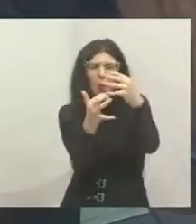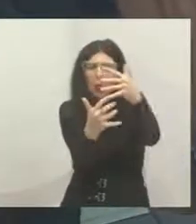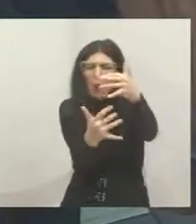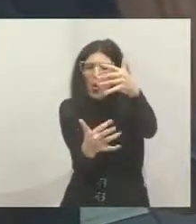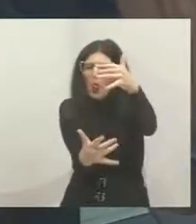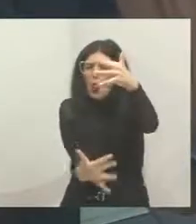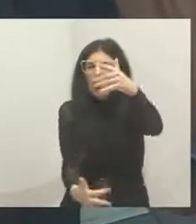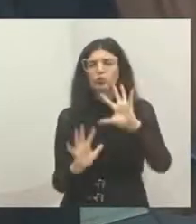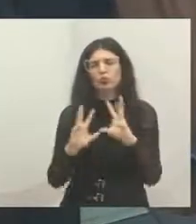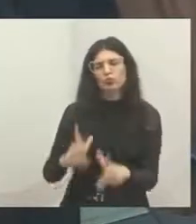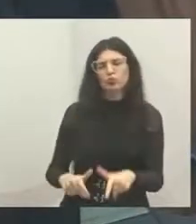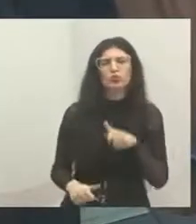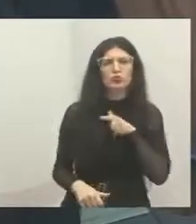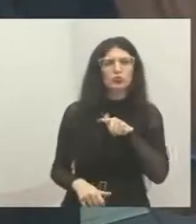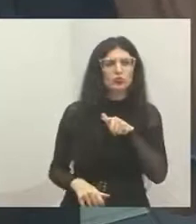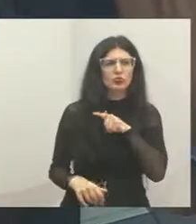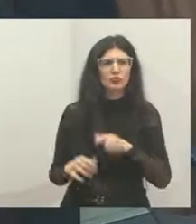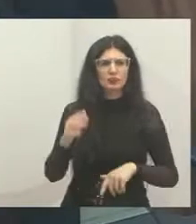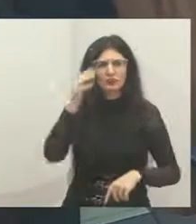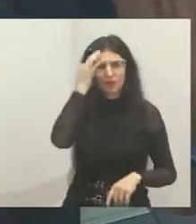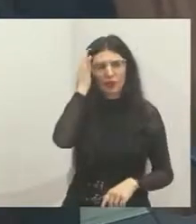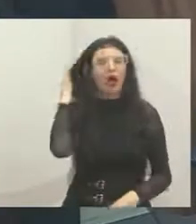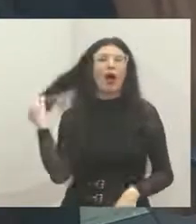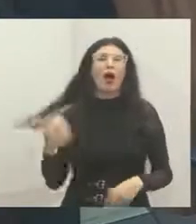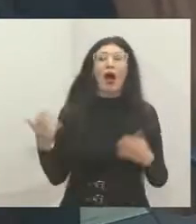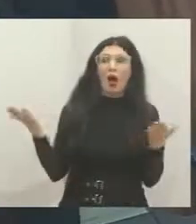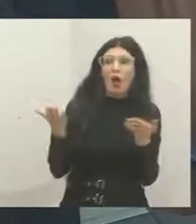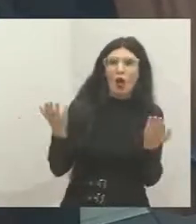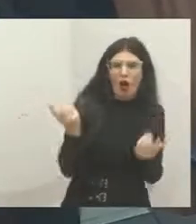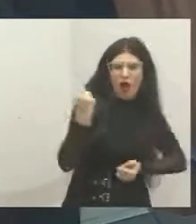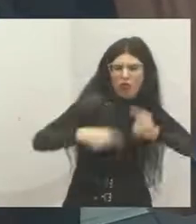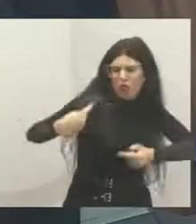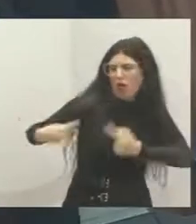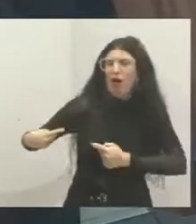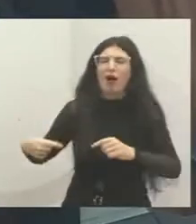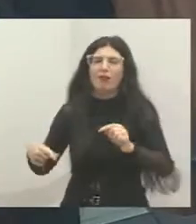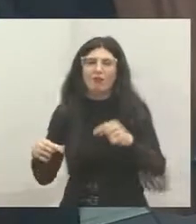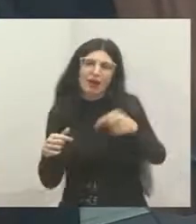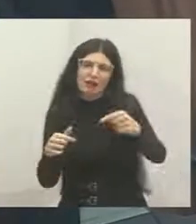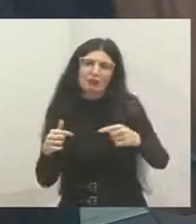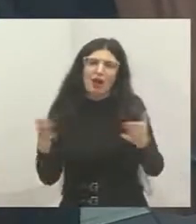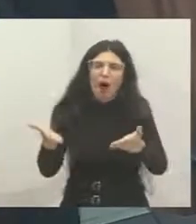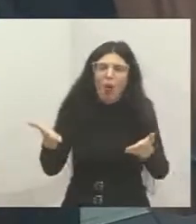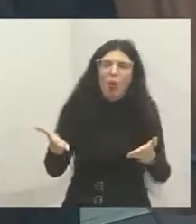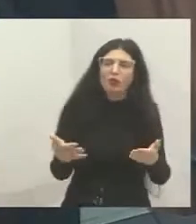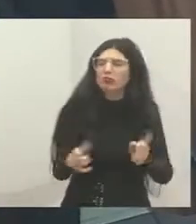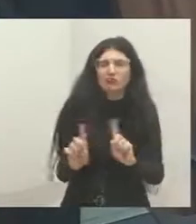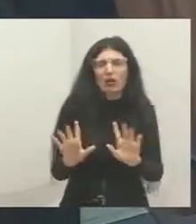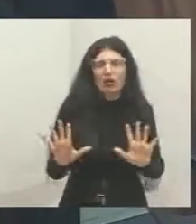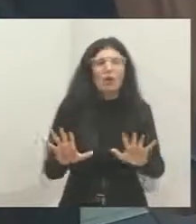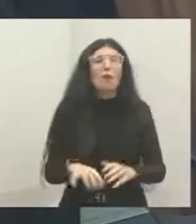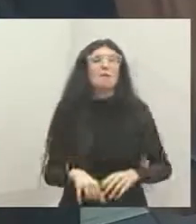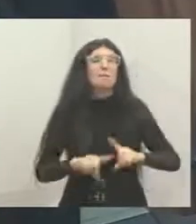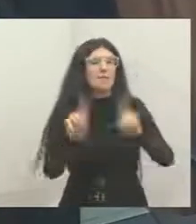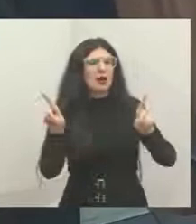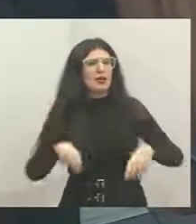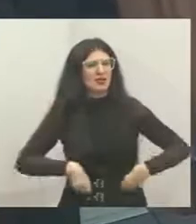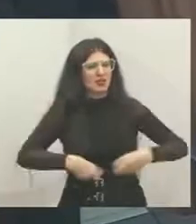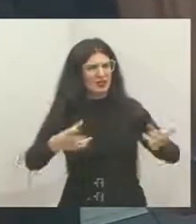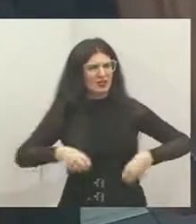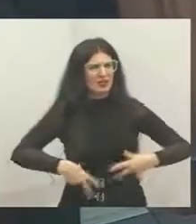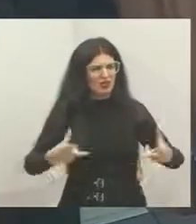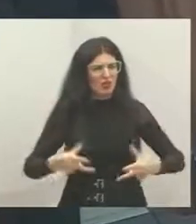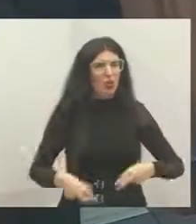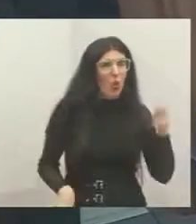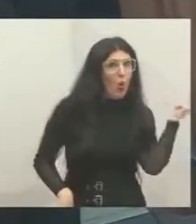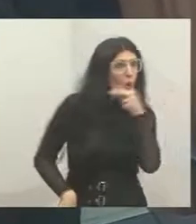lá que, se a gente for debater aqui que não é o momento, eu não vejo como despesa de